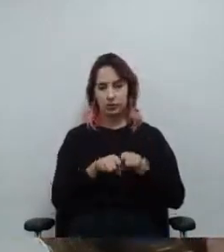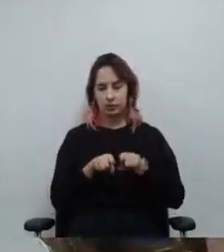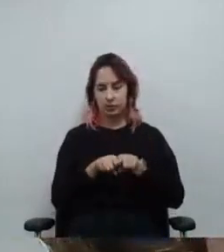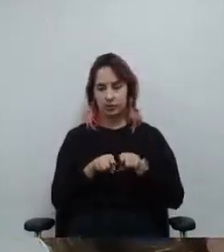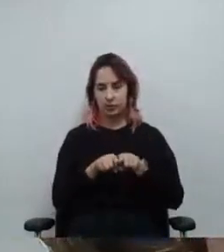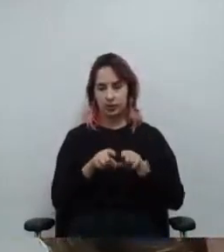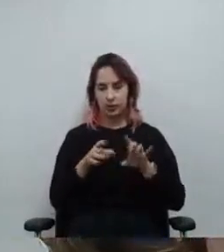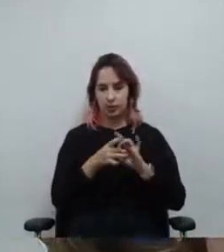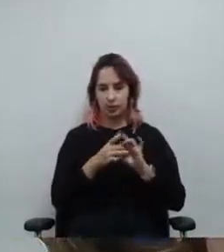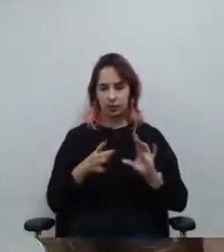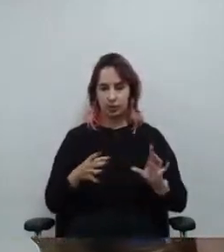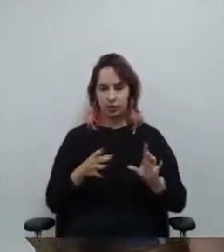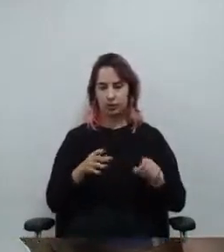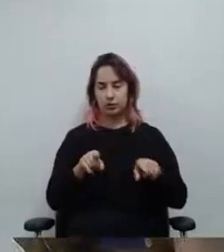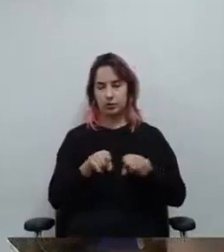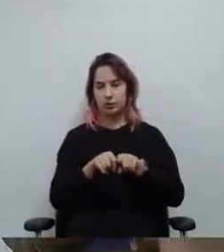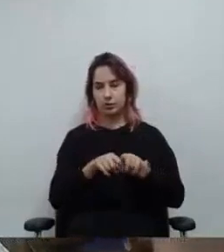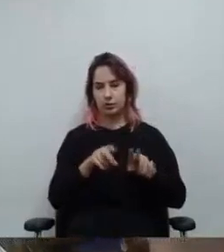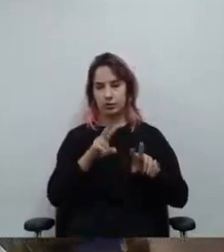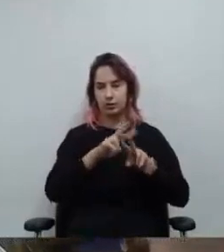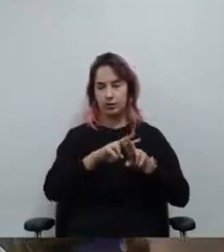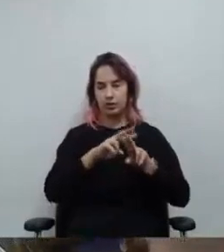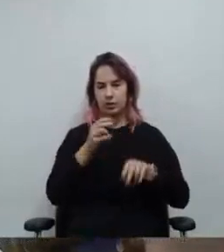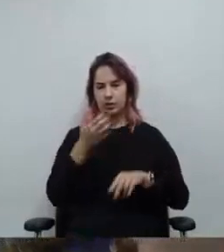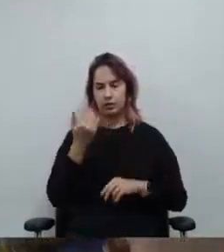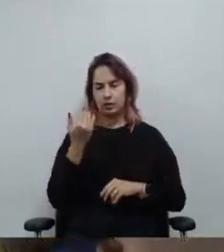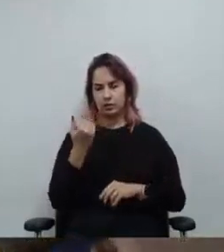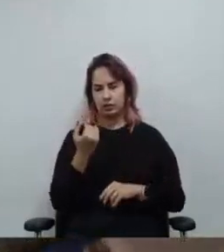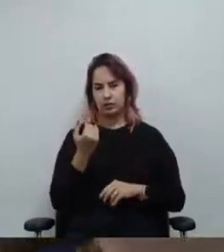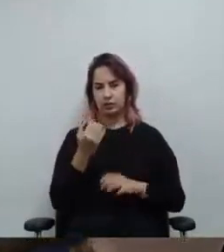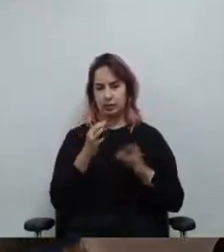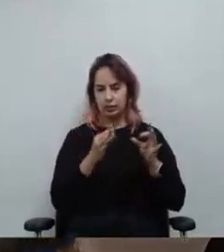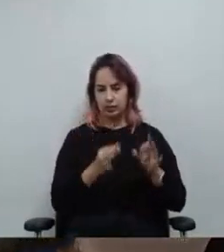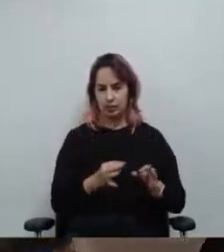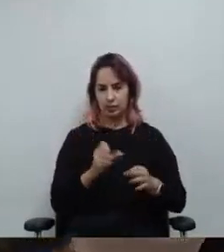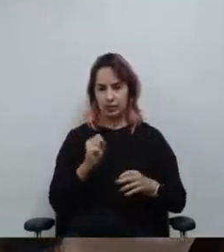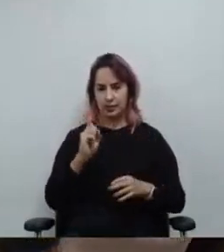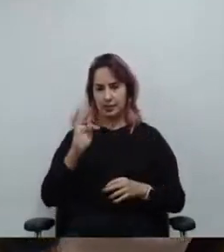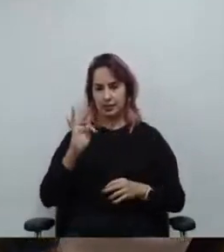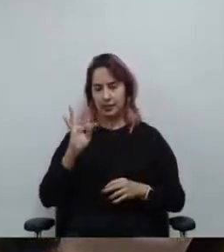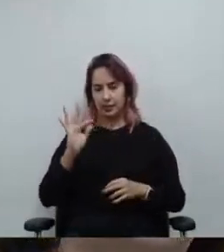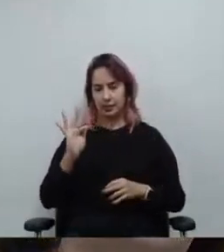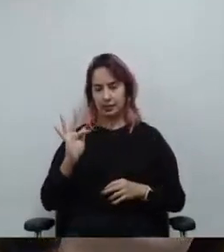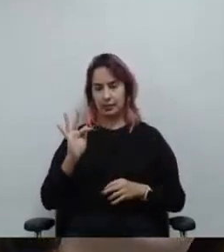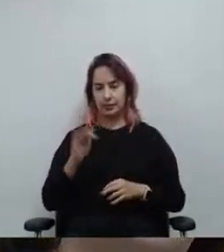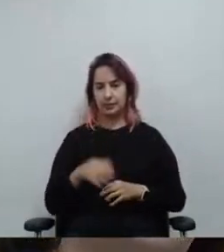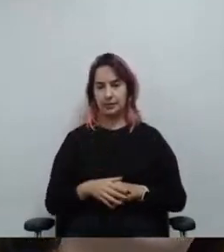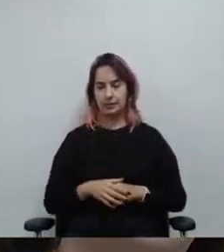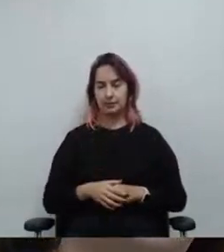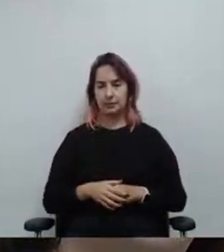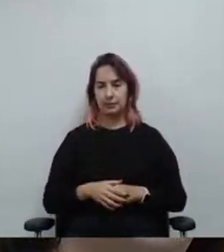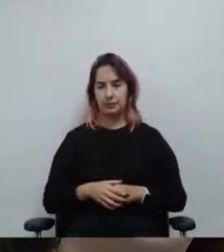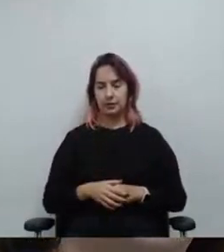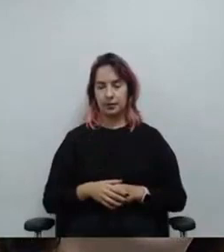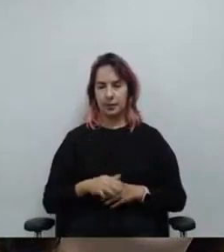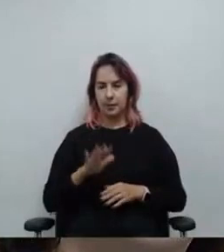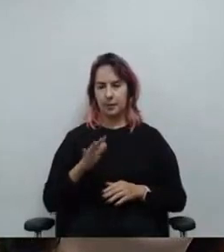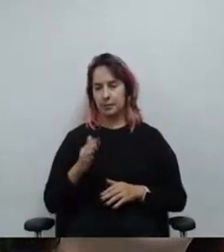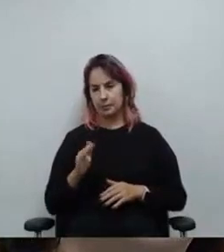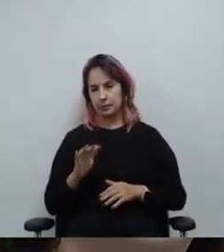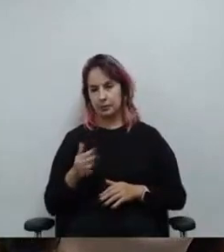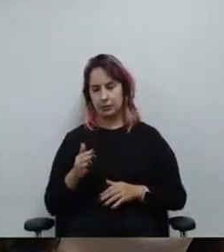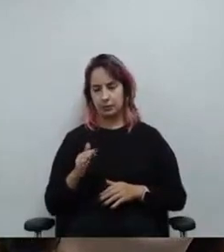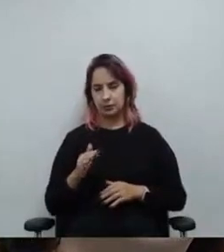foram concedidas, inclusive fixando um precedente bem sólido no STF, e que se aproxima muito